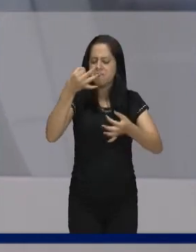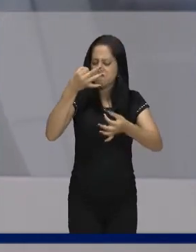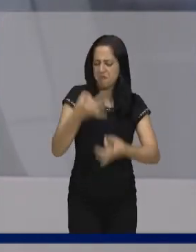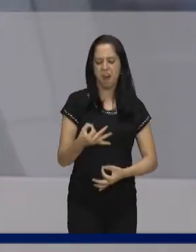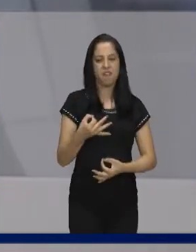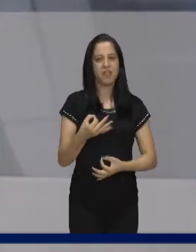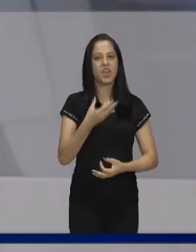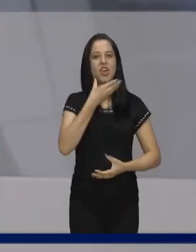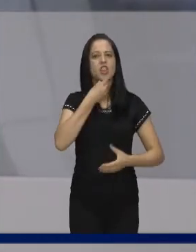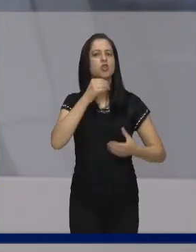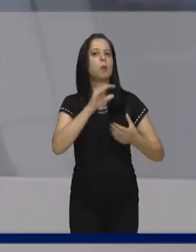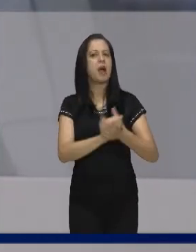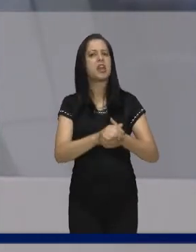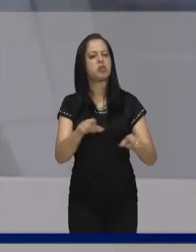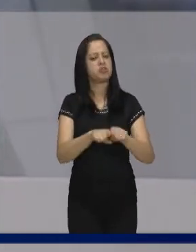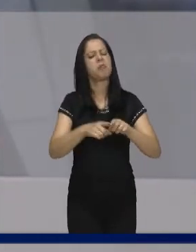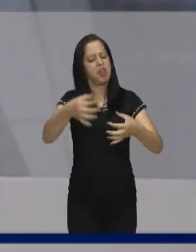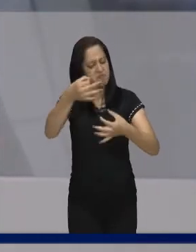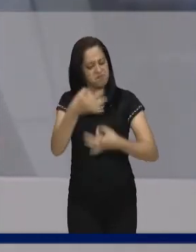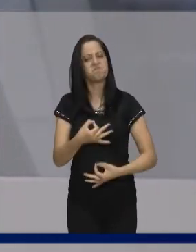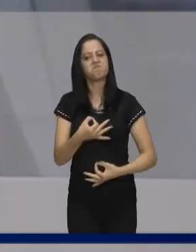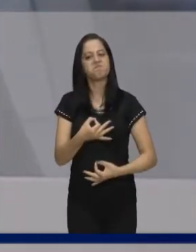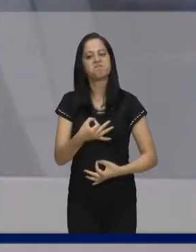mais ainda exemplar,